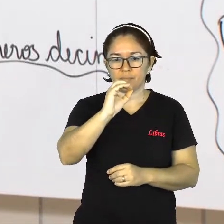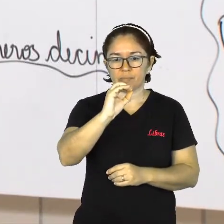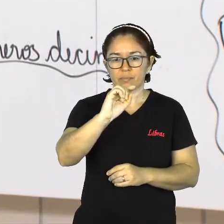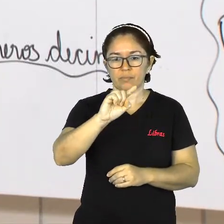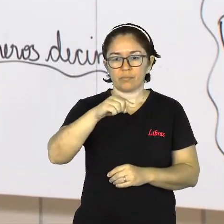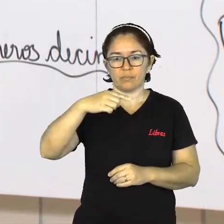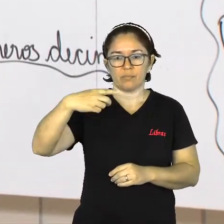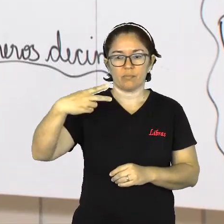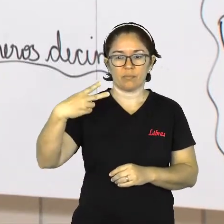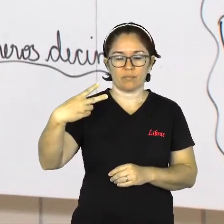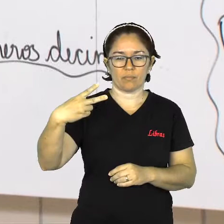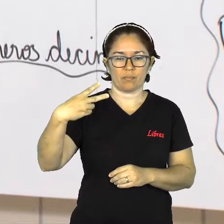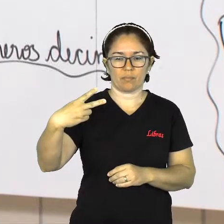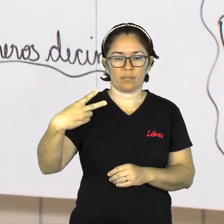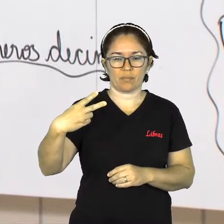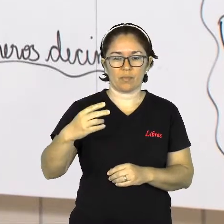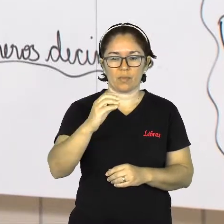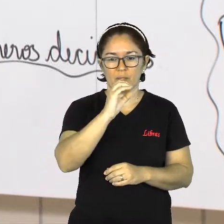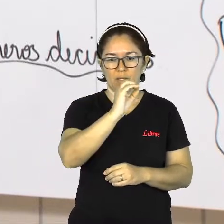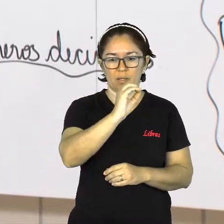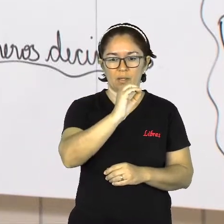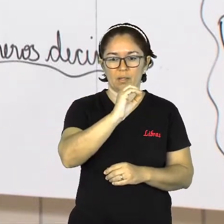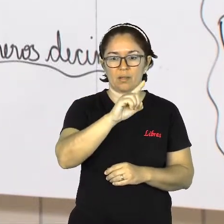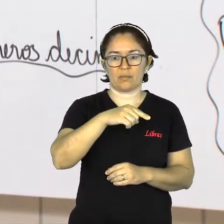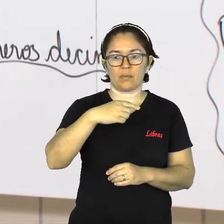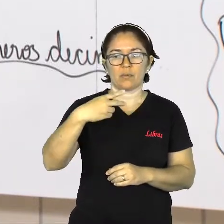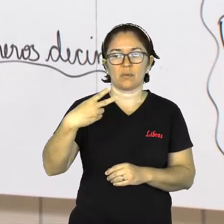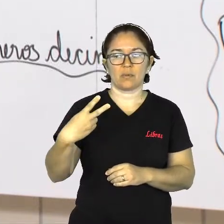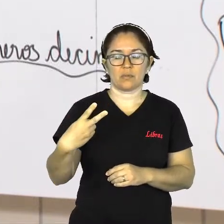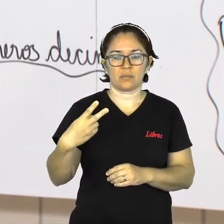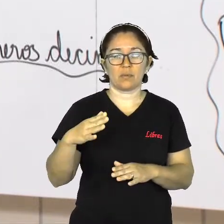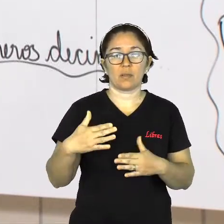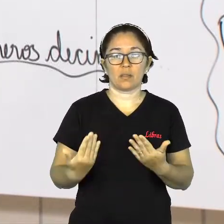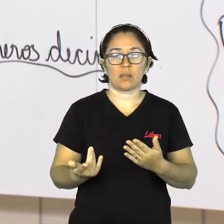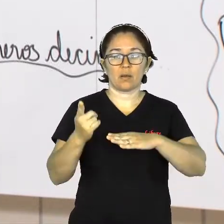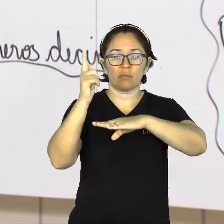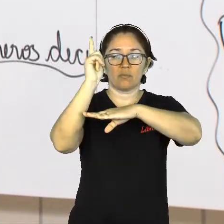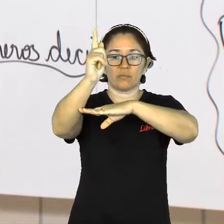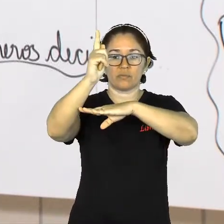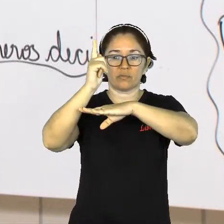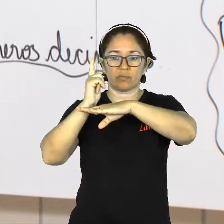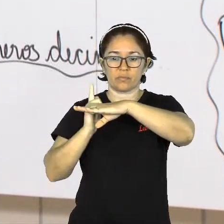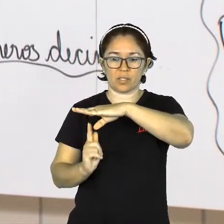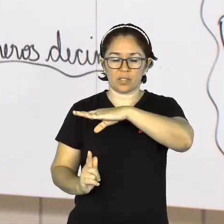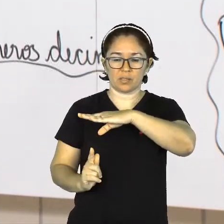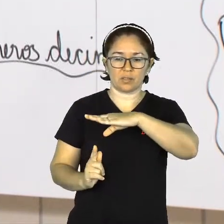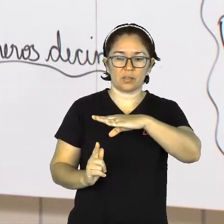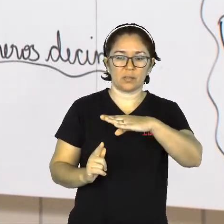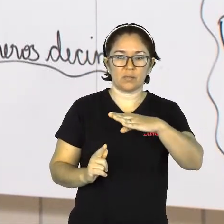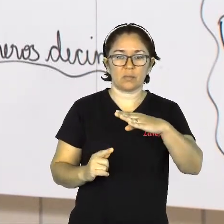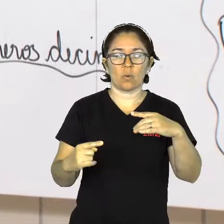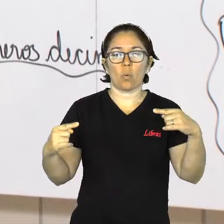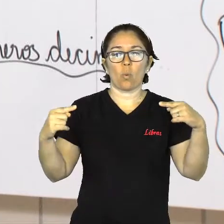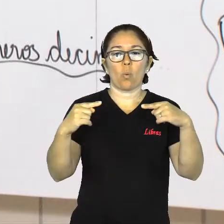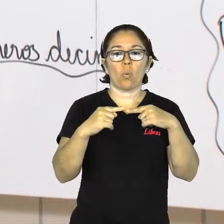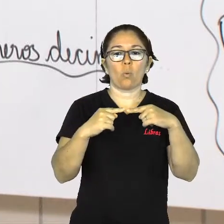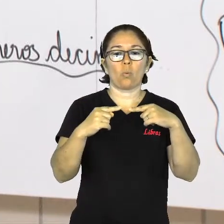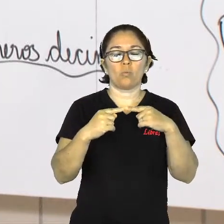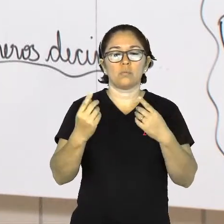um número depois da vírgula. Então, a fração que vai representar isso